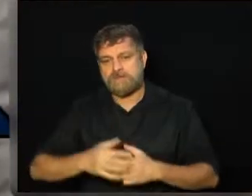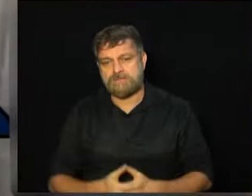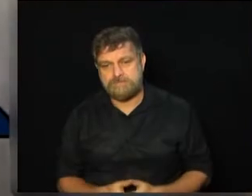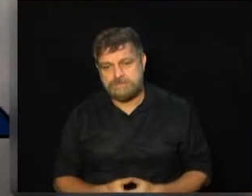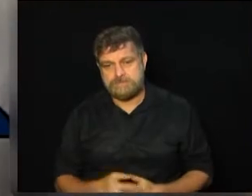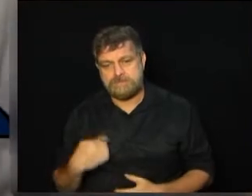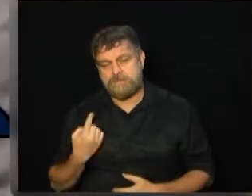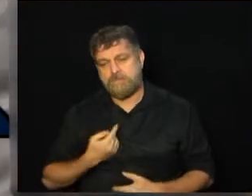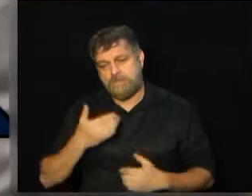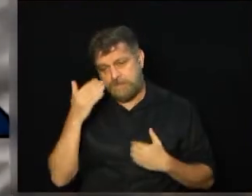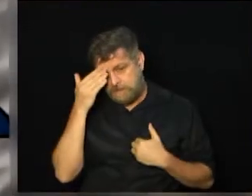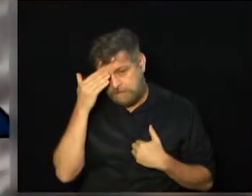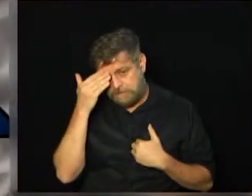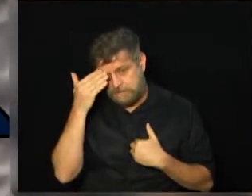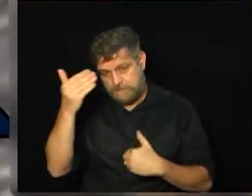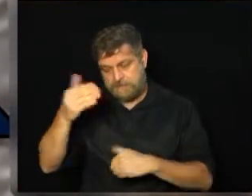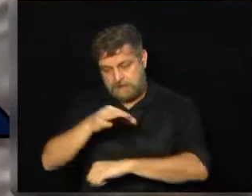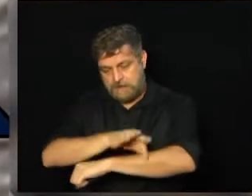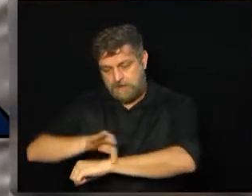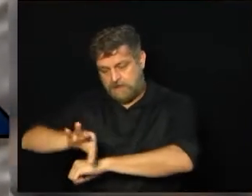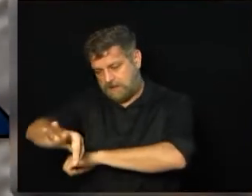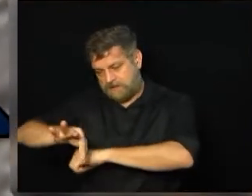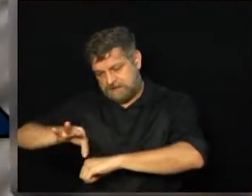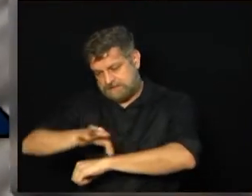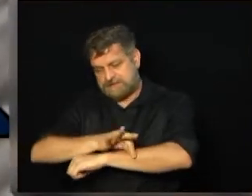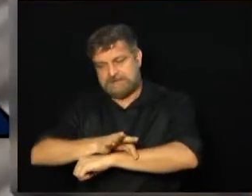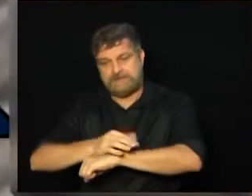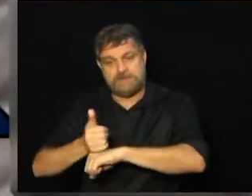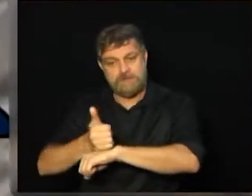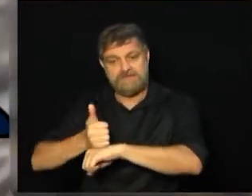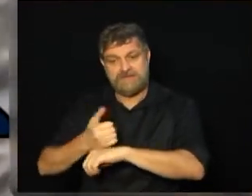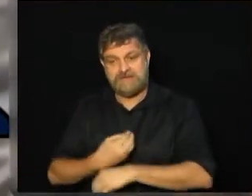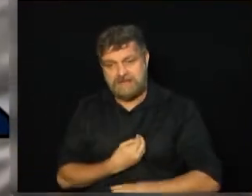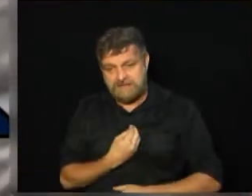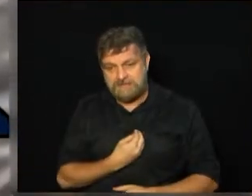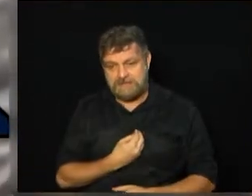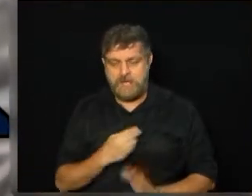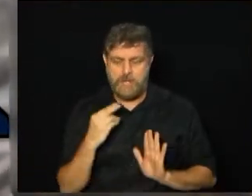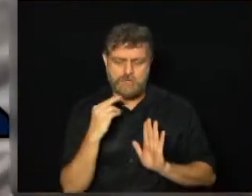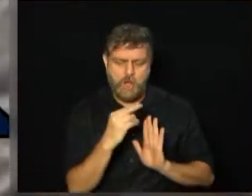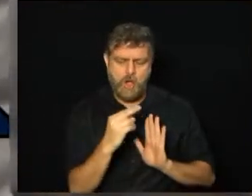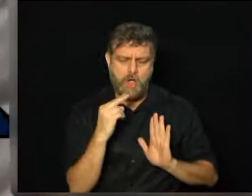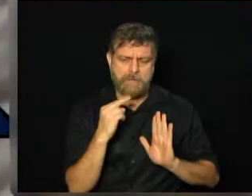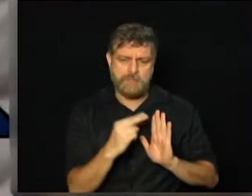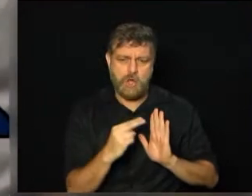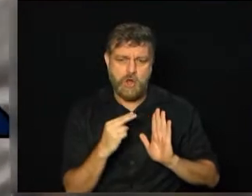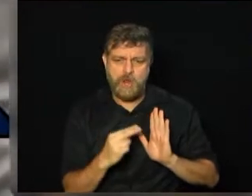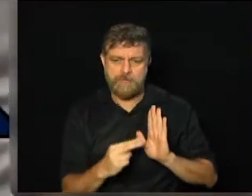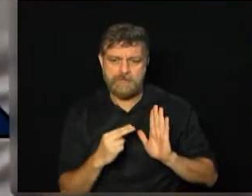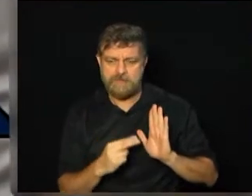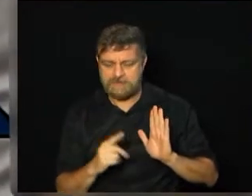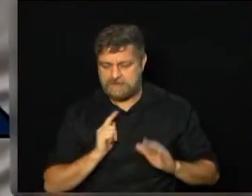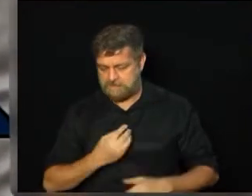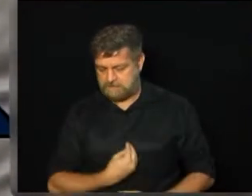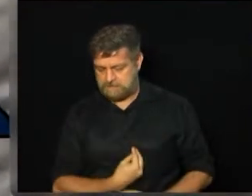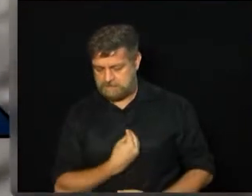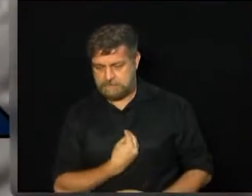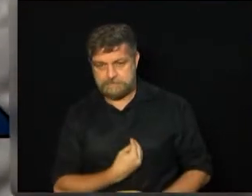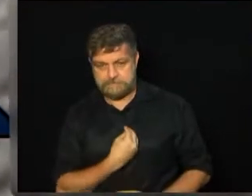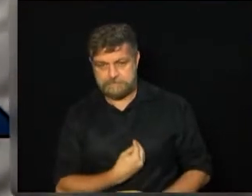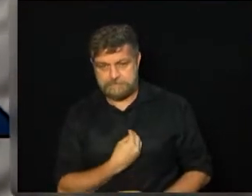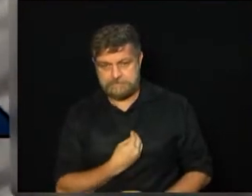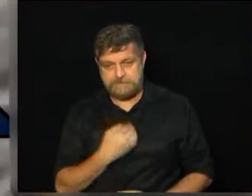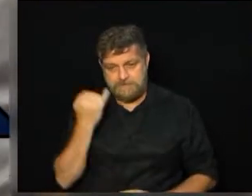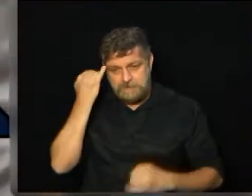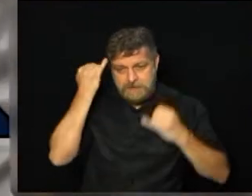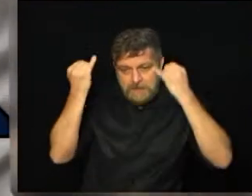temos que agradecer todos os arquitetos que estão aqui hoje presentes, o Fábio, a Amoroso. As